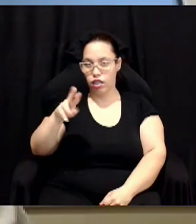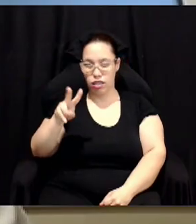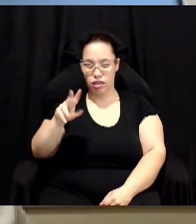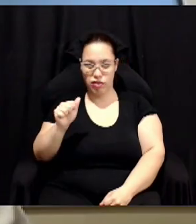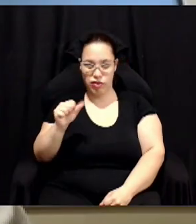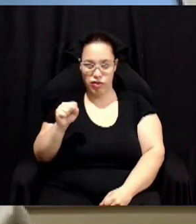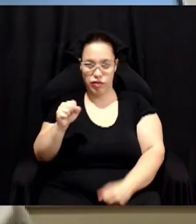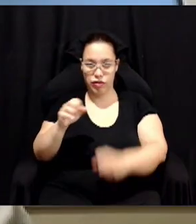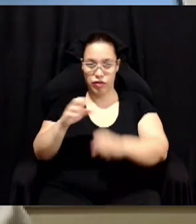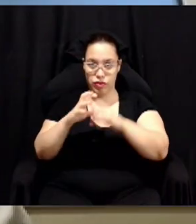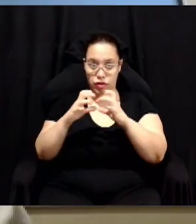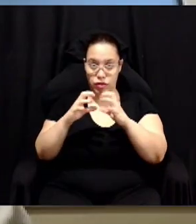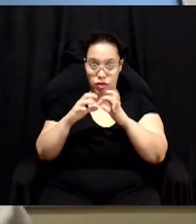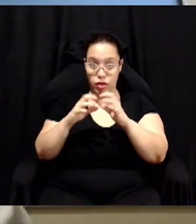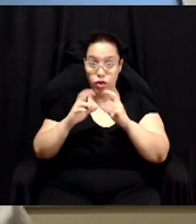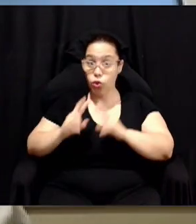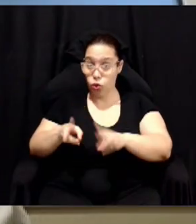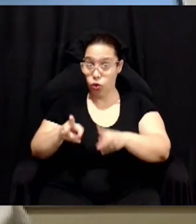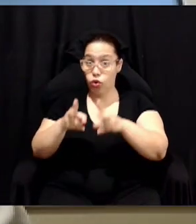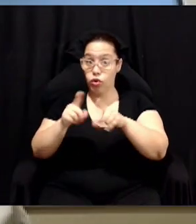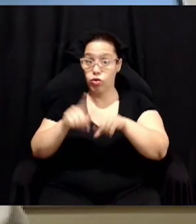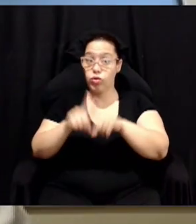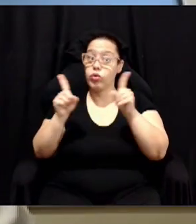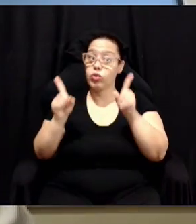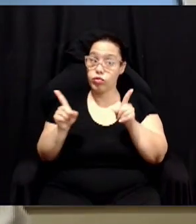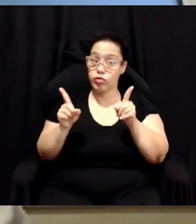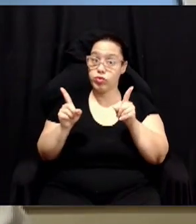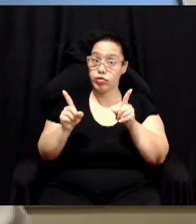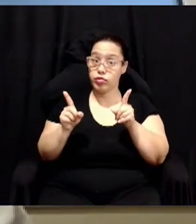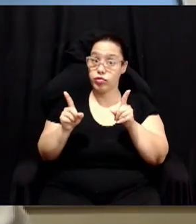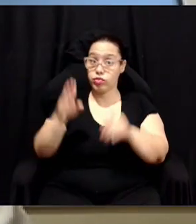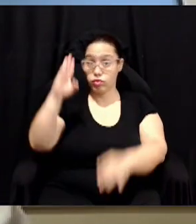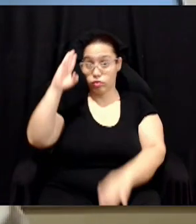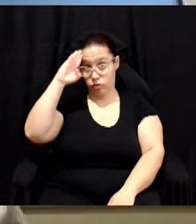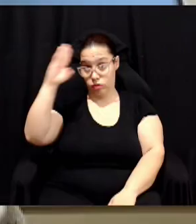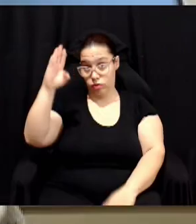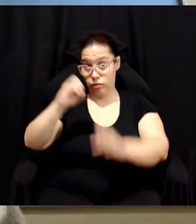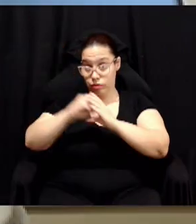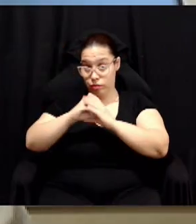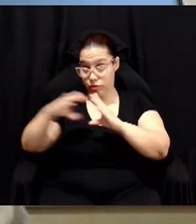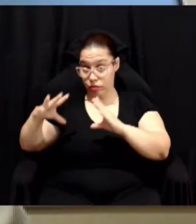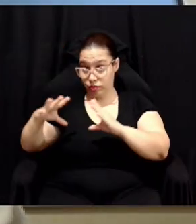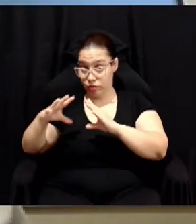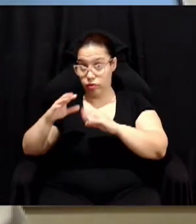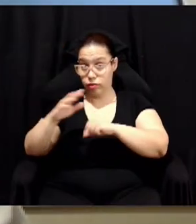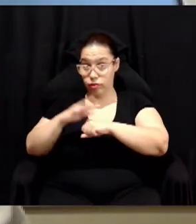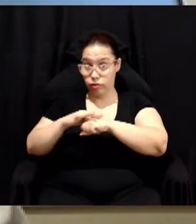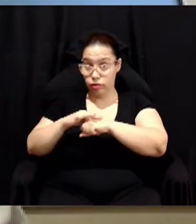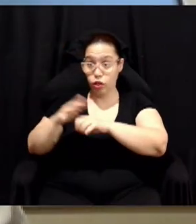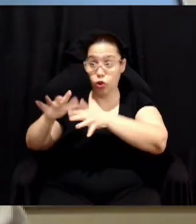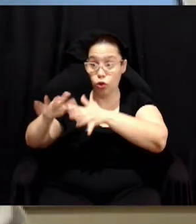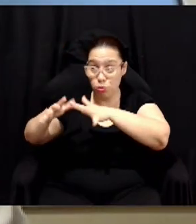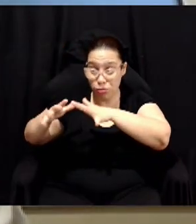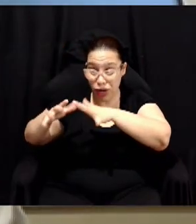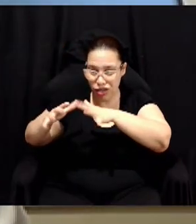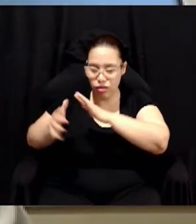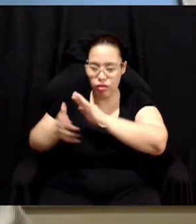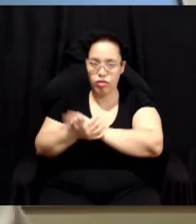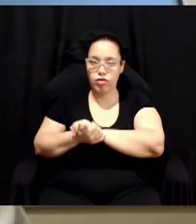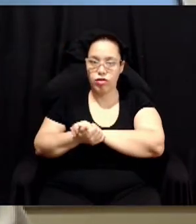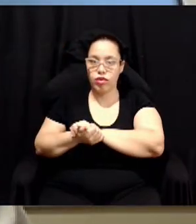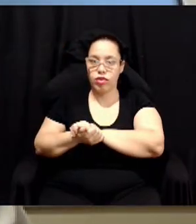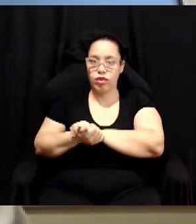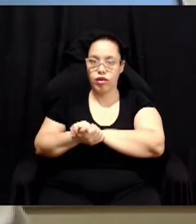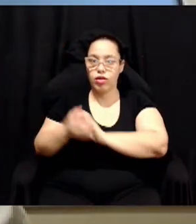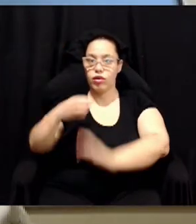neurológicas crônicas. Mas a principal característica da doença de Parkinson são os sintomas